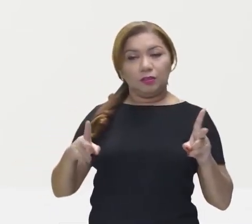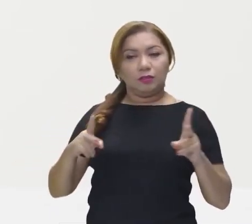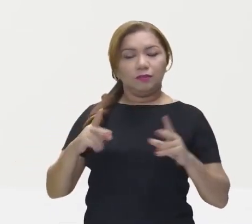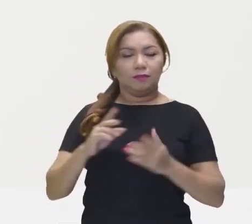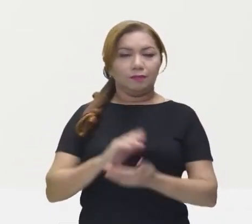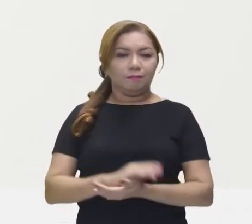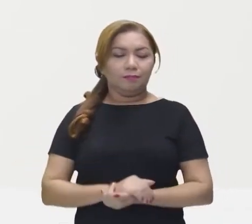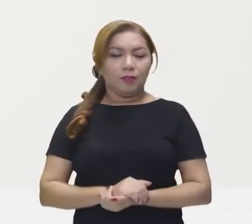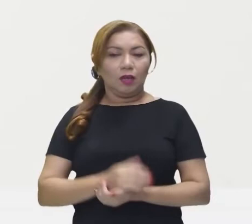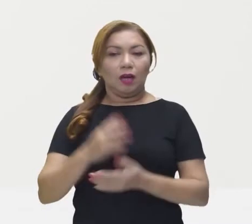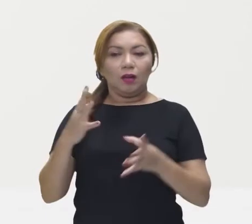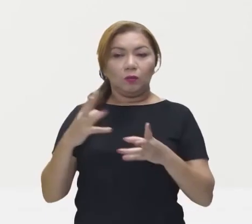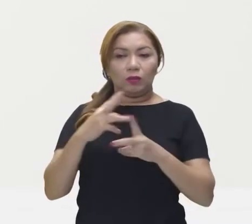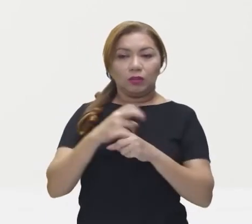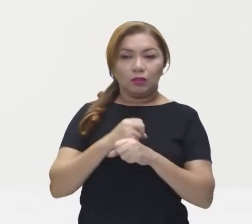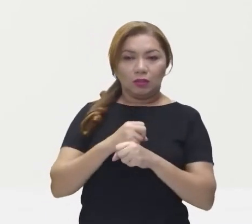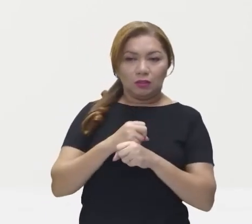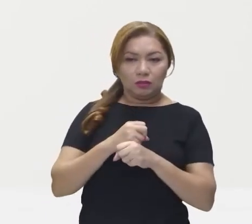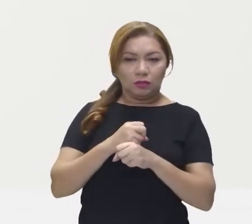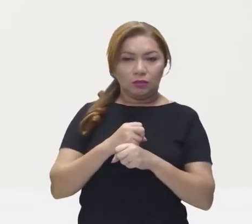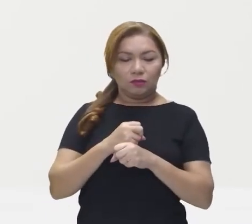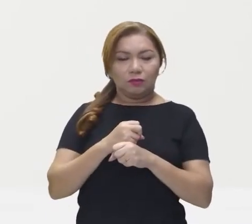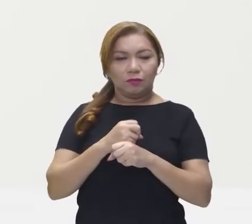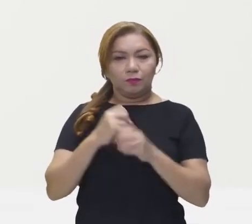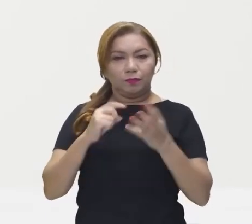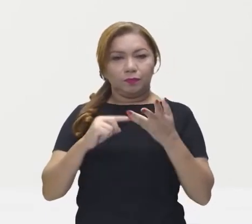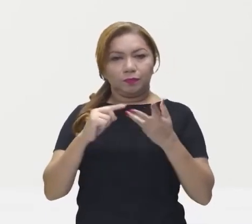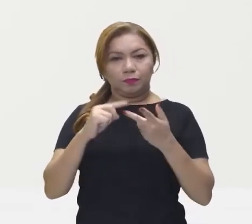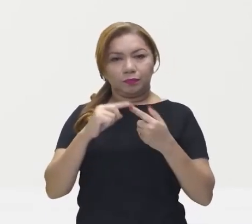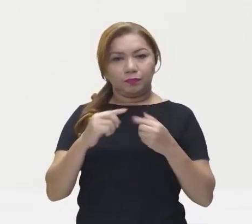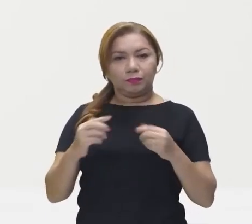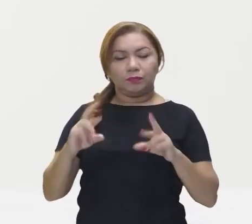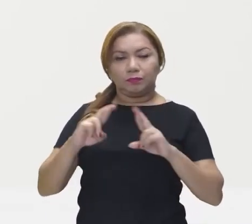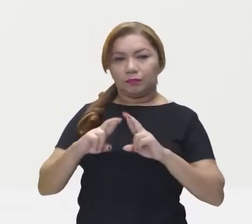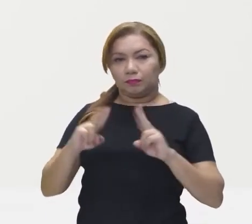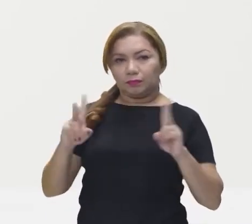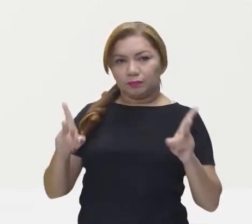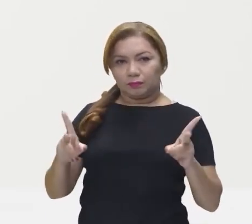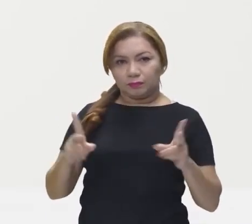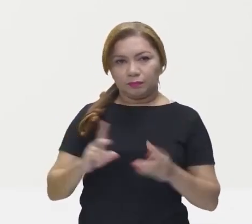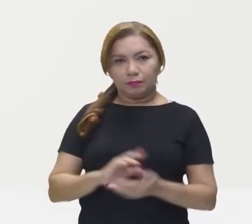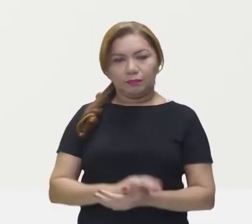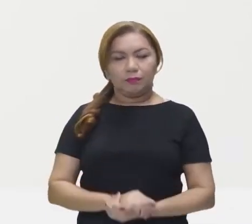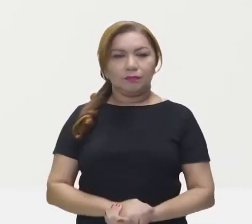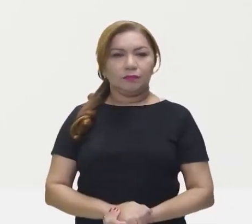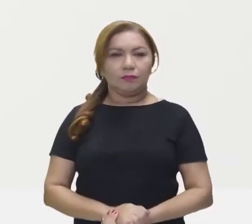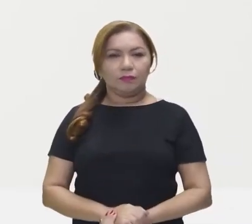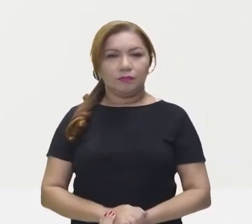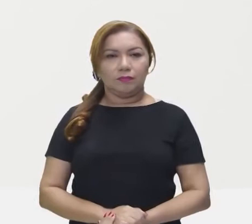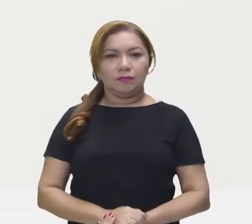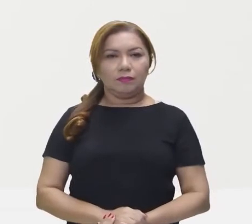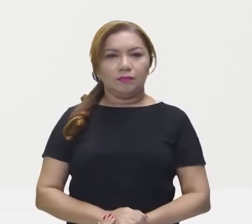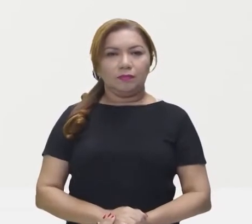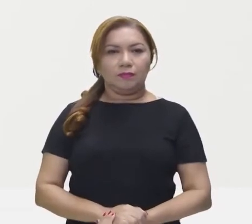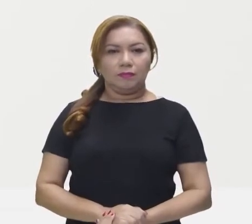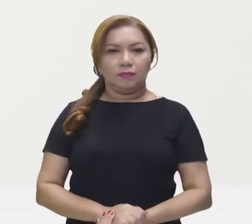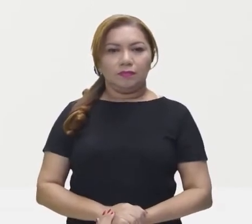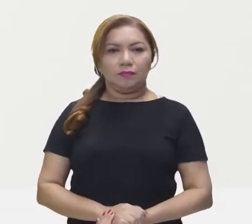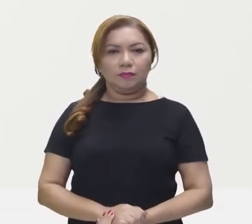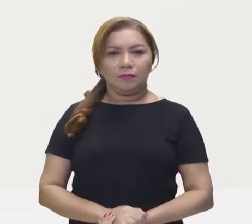O comprimento aqui, um dos comprimentos eu tenho 100 metros. E esse corte na diagonal eu tenho